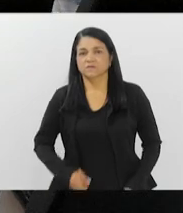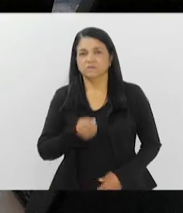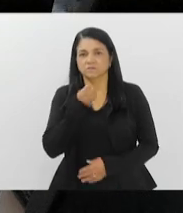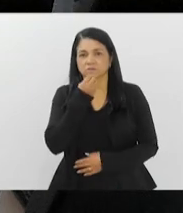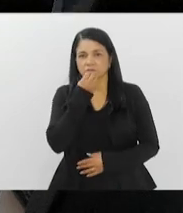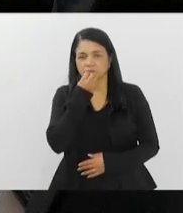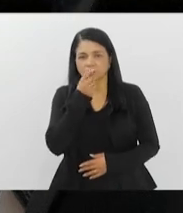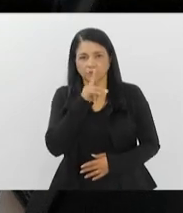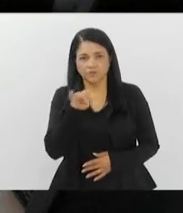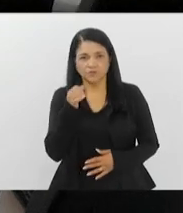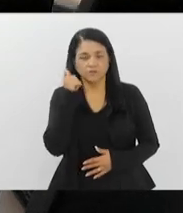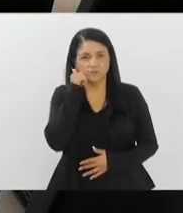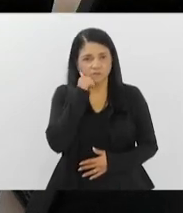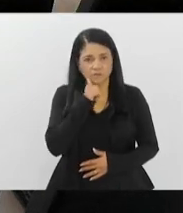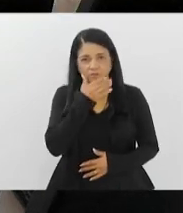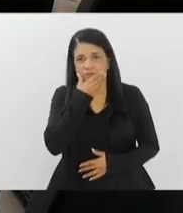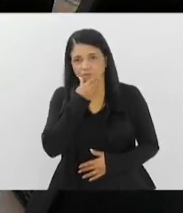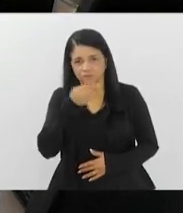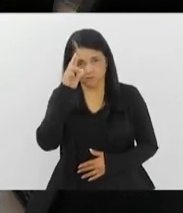Bom dia, senhoras e senhores.